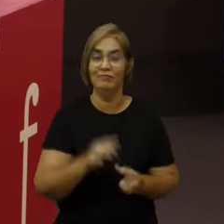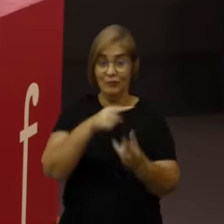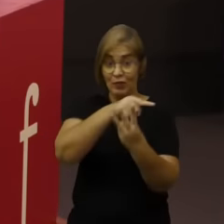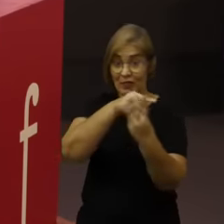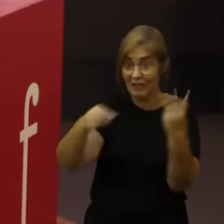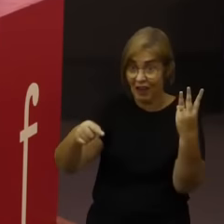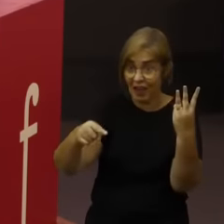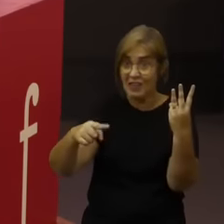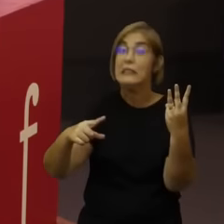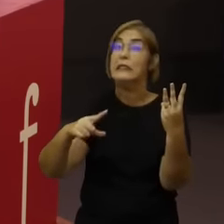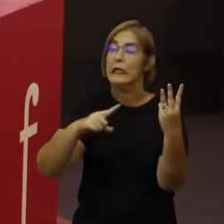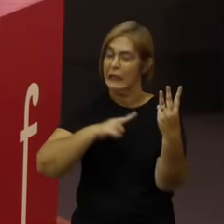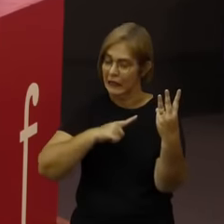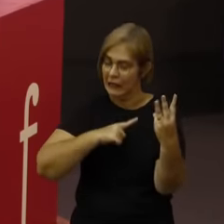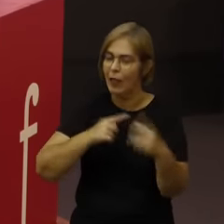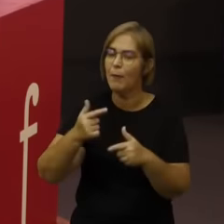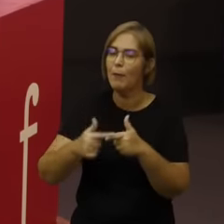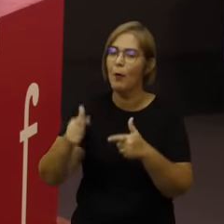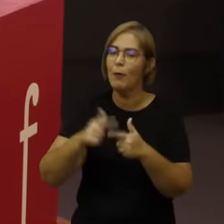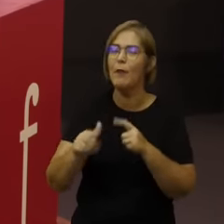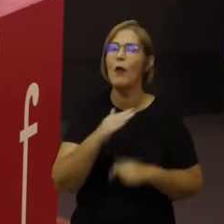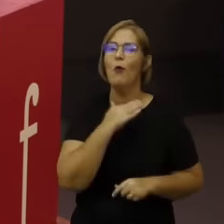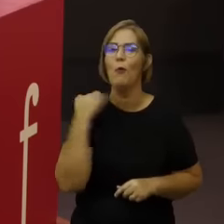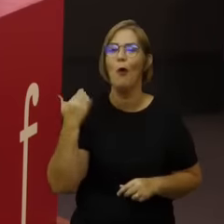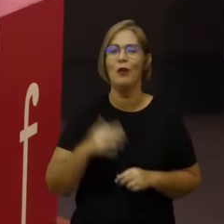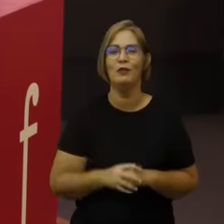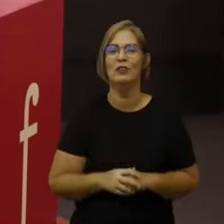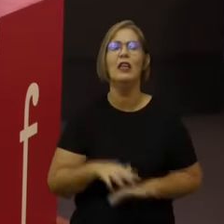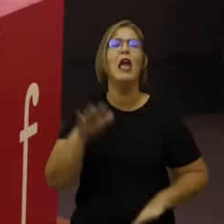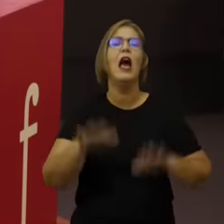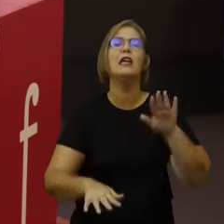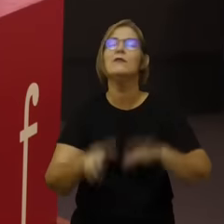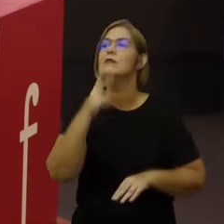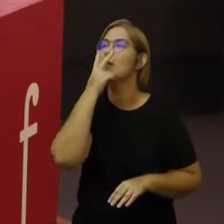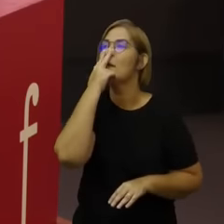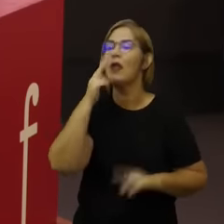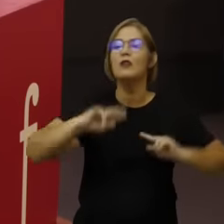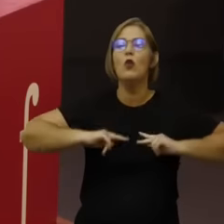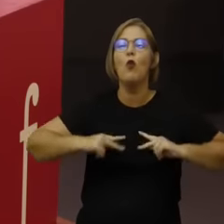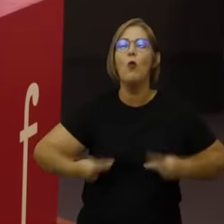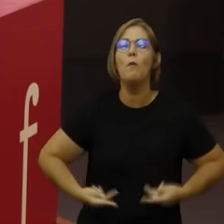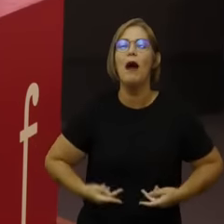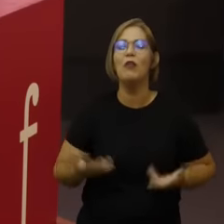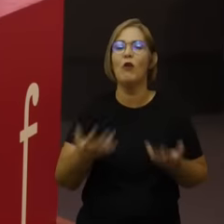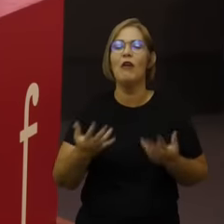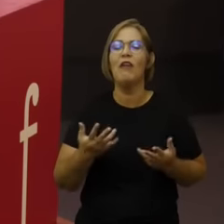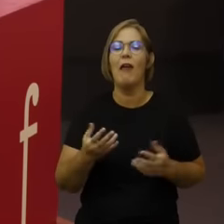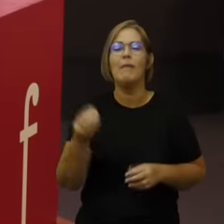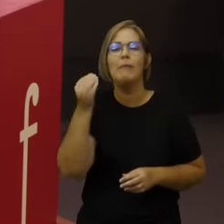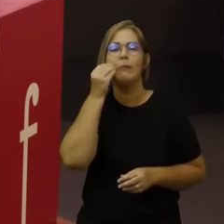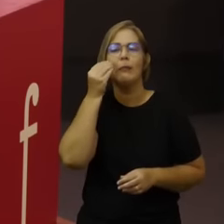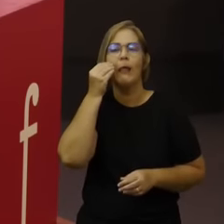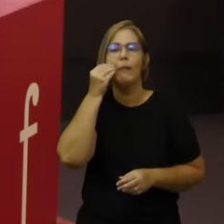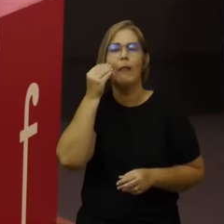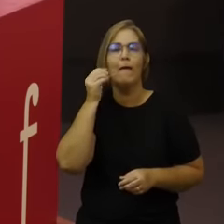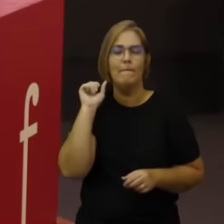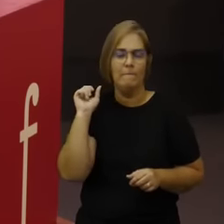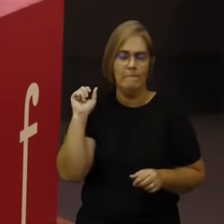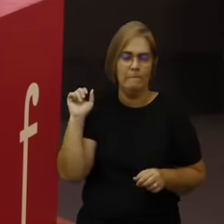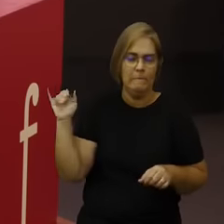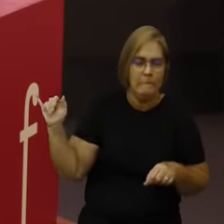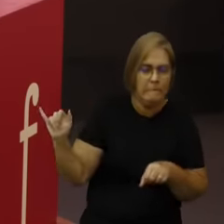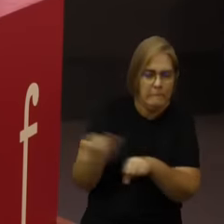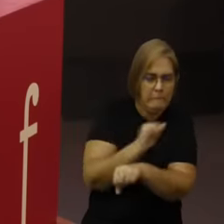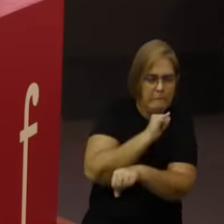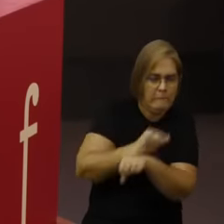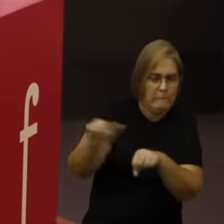com muitas vezes o ser humano querer superar a morte e superar a sua condição. Uma outra lição, então,